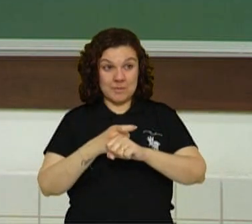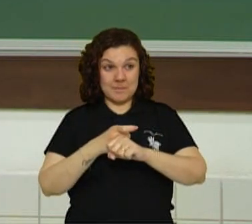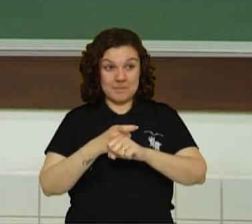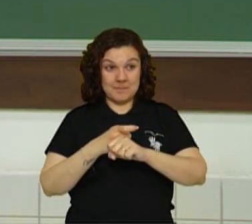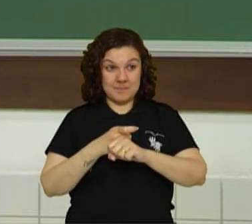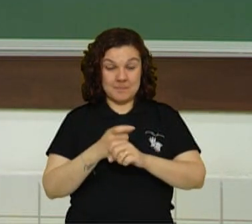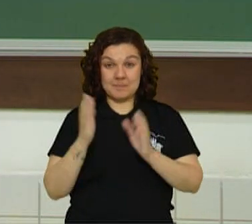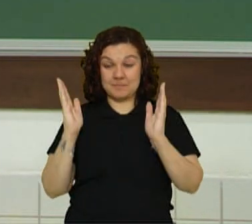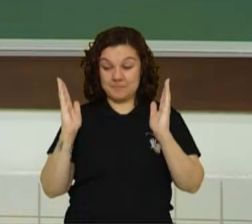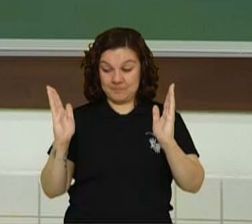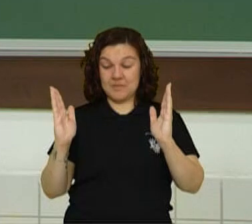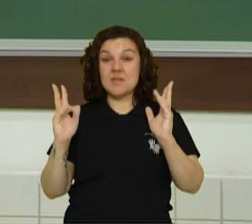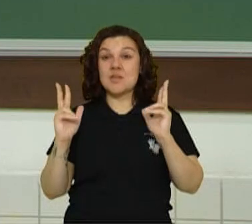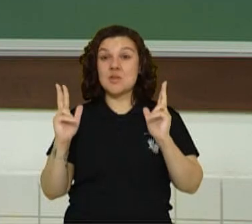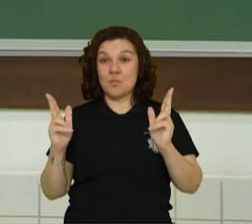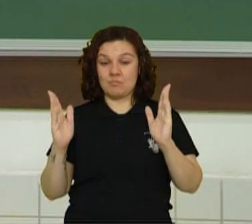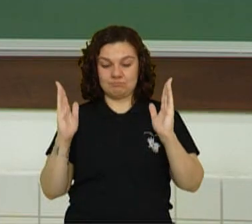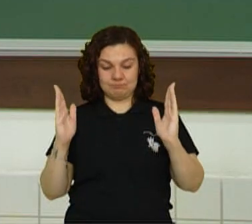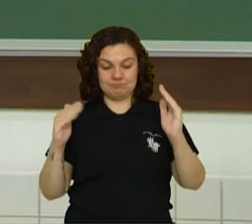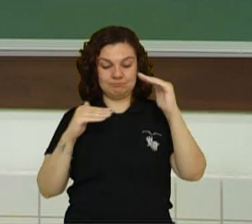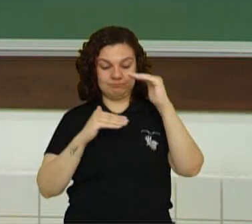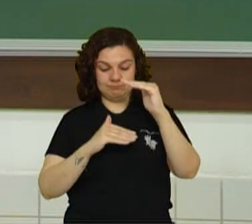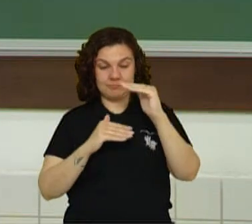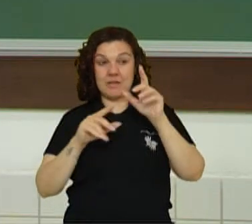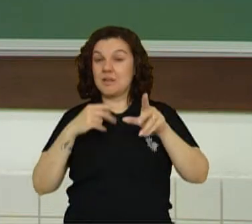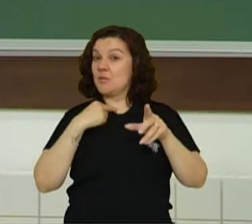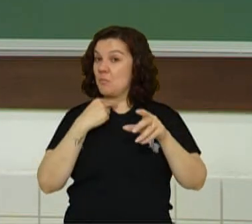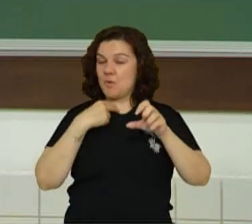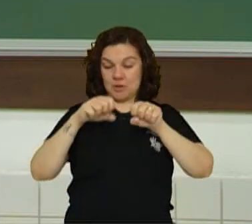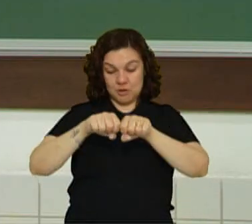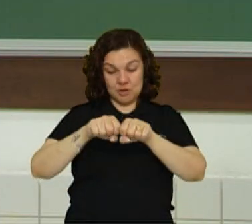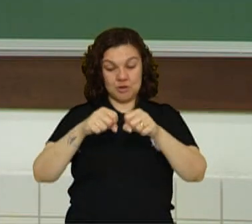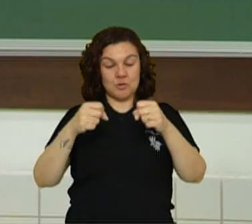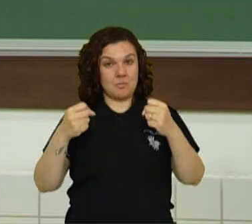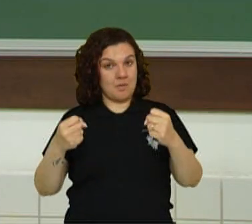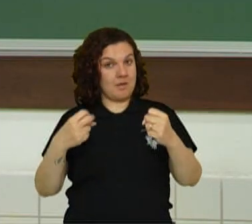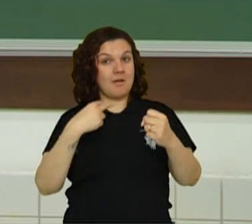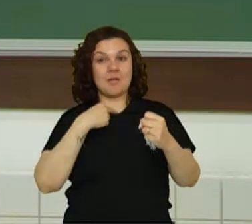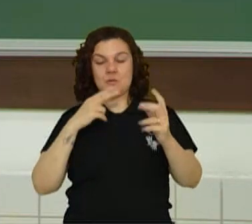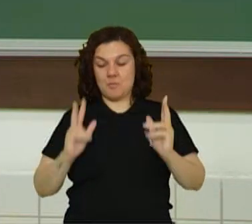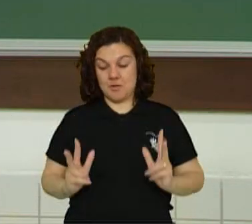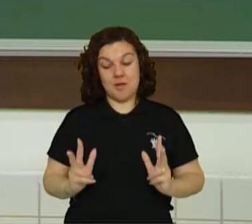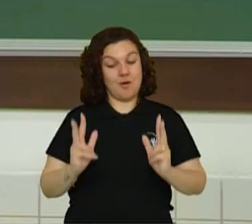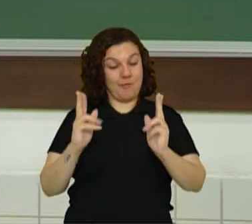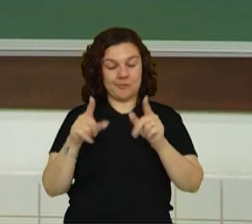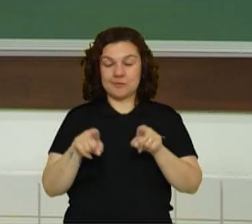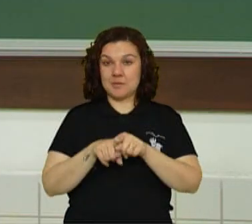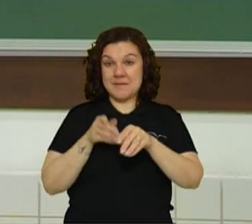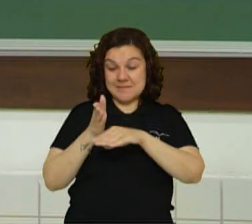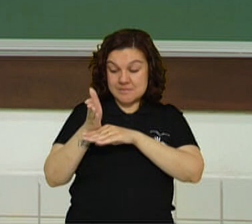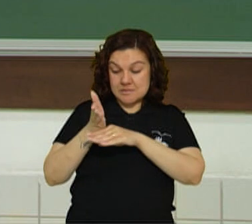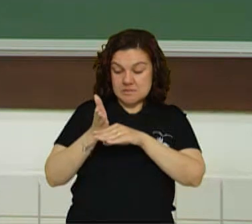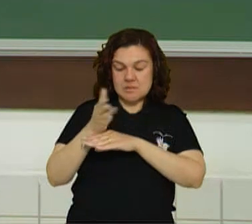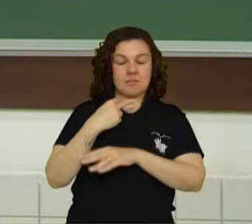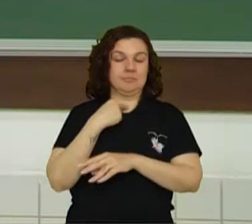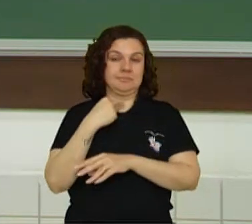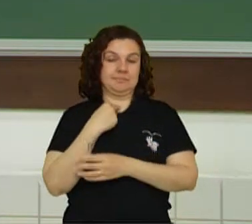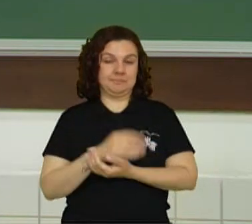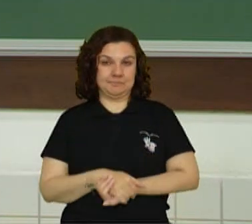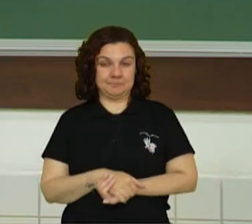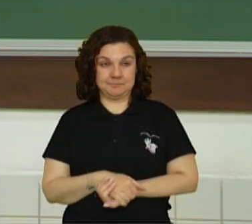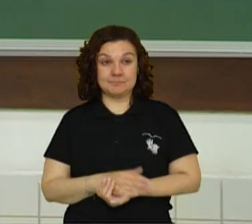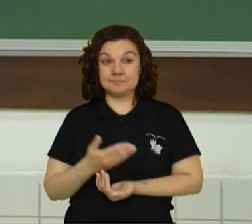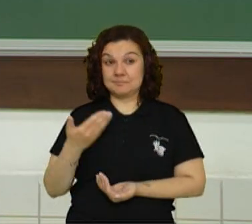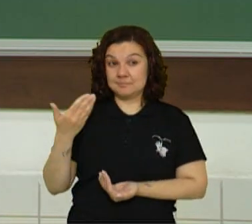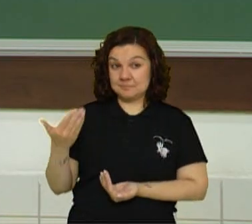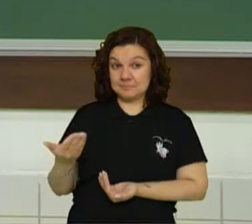de mesmo tamanho, ou seja, ele não vai dobrar as ripas e ele não vai cortar as ripas. Tá?